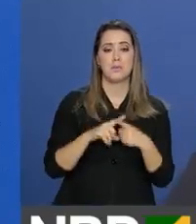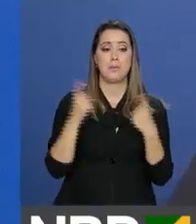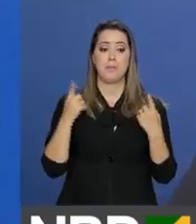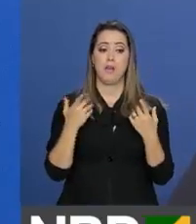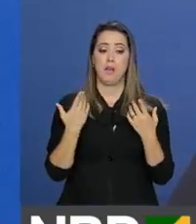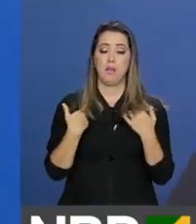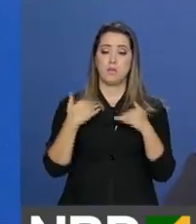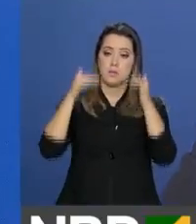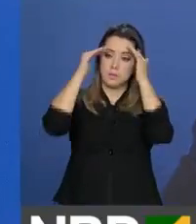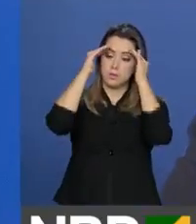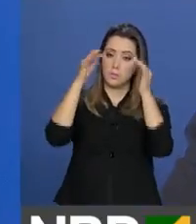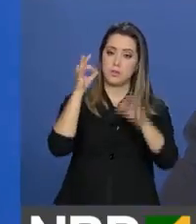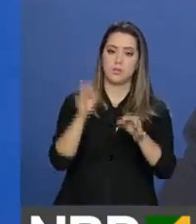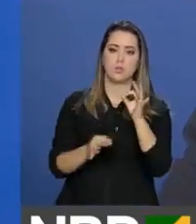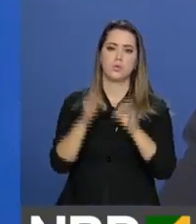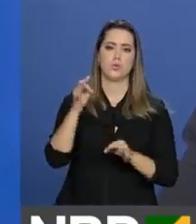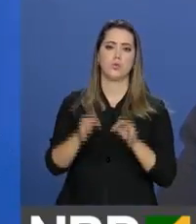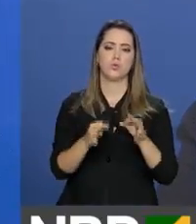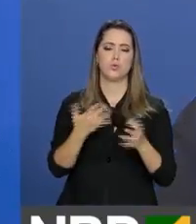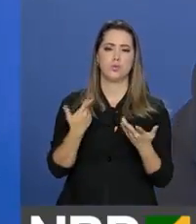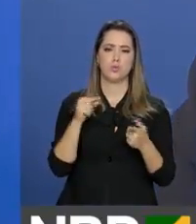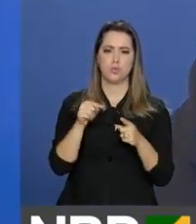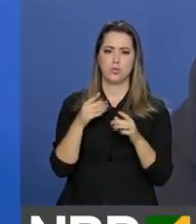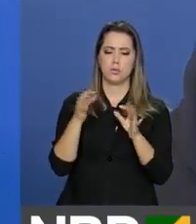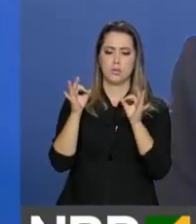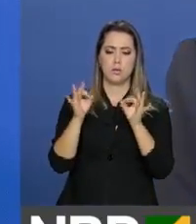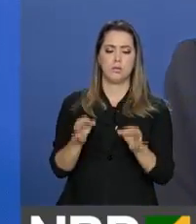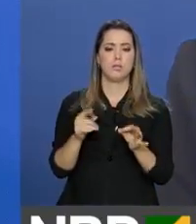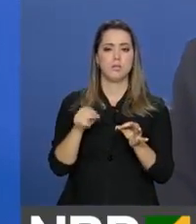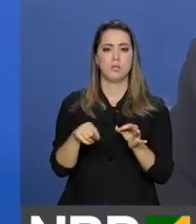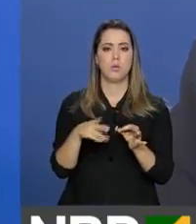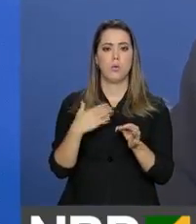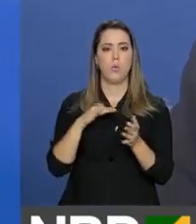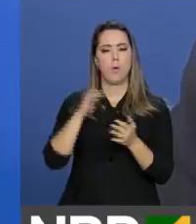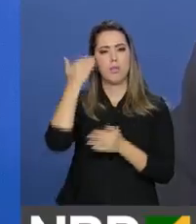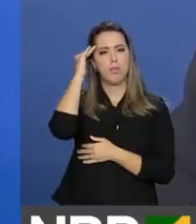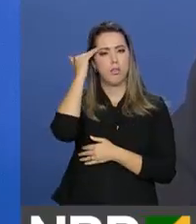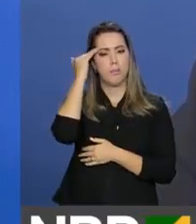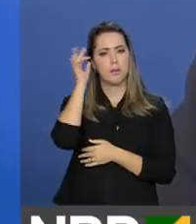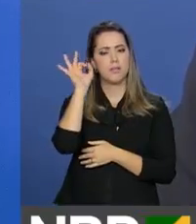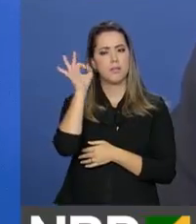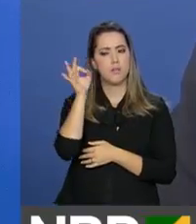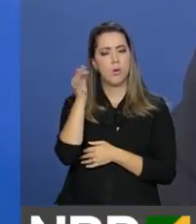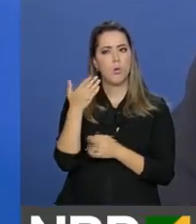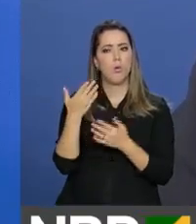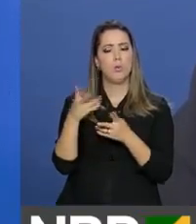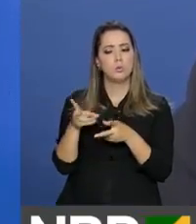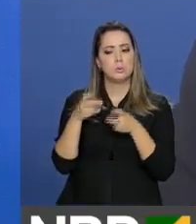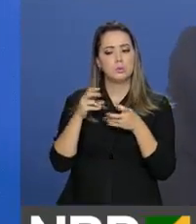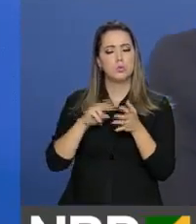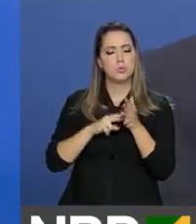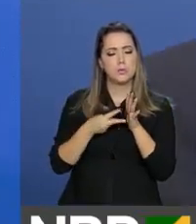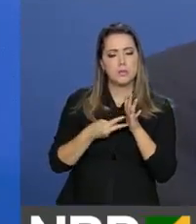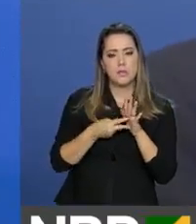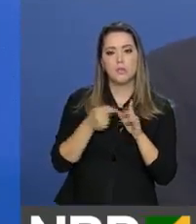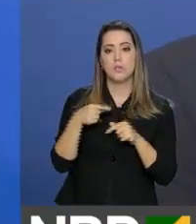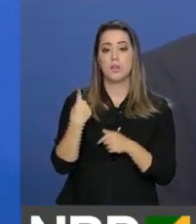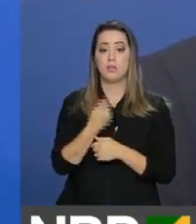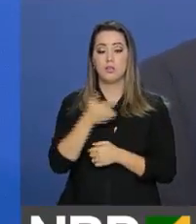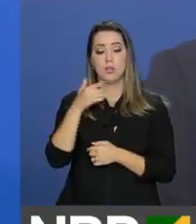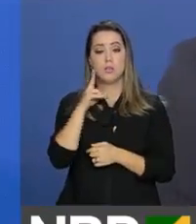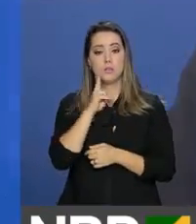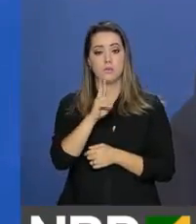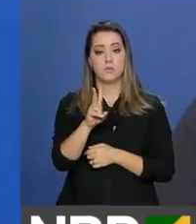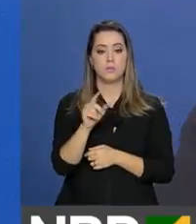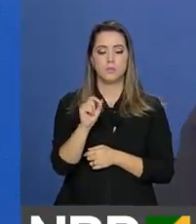mais pedestre das interpretações. O que importa é a interpretação sistêmica, de todo o sistema. E concluímos,